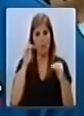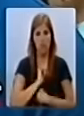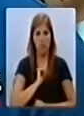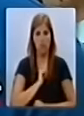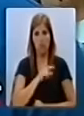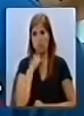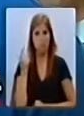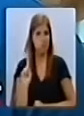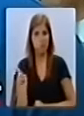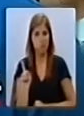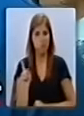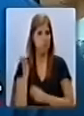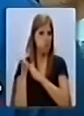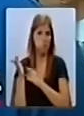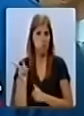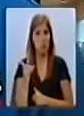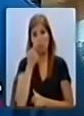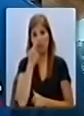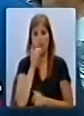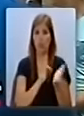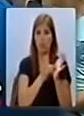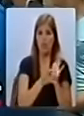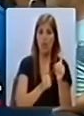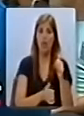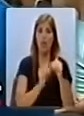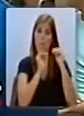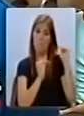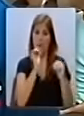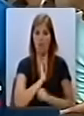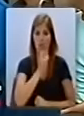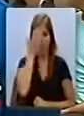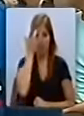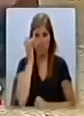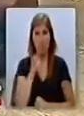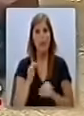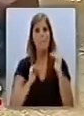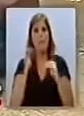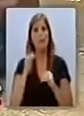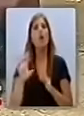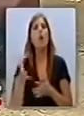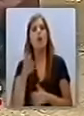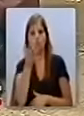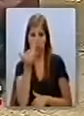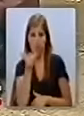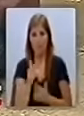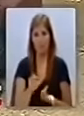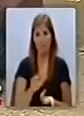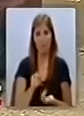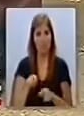sítio que eu escolhia. Então preferi ir para o Brasil, que aí já conseguia ir facilmente. Qual é que era a média? 12. Este ano